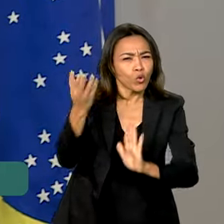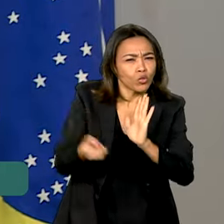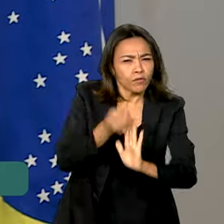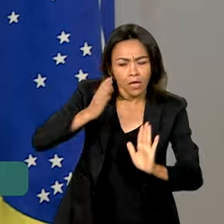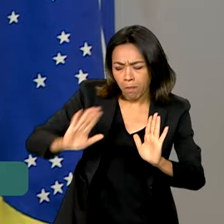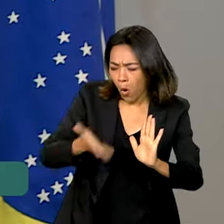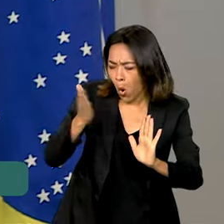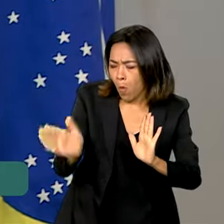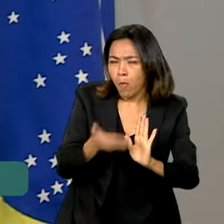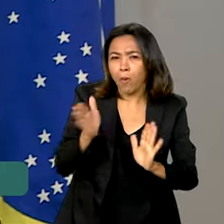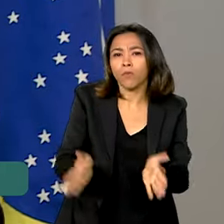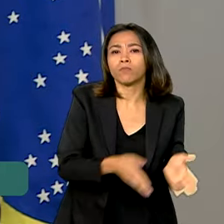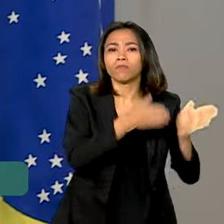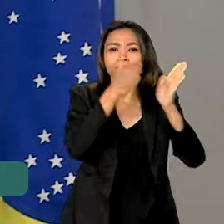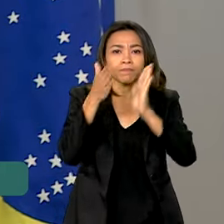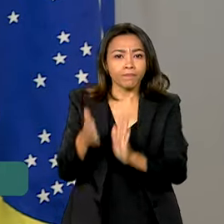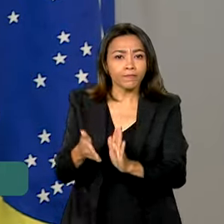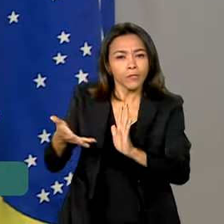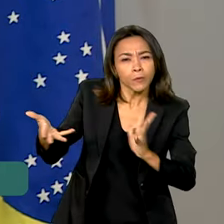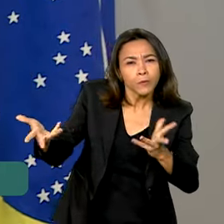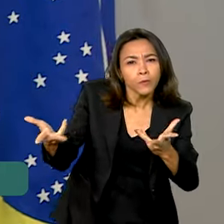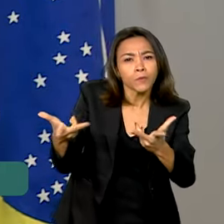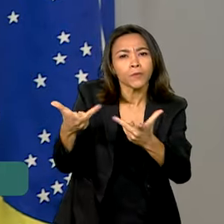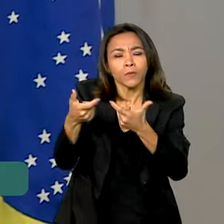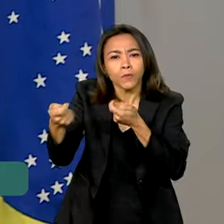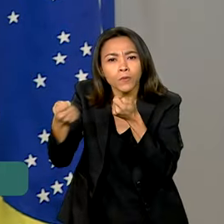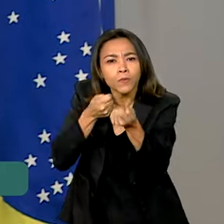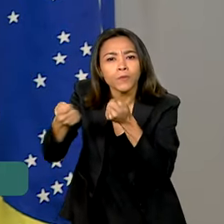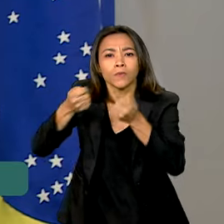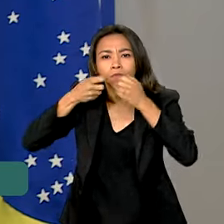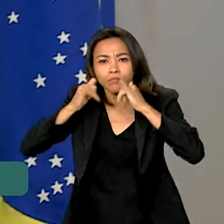produtividade, eficiência energética,